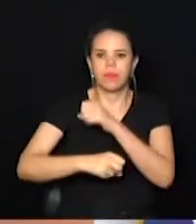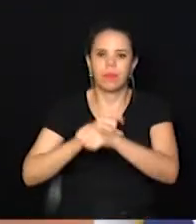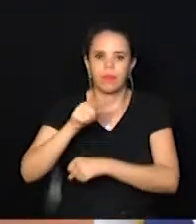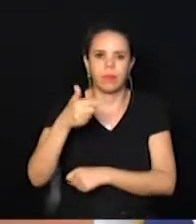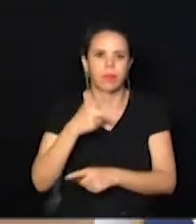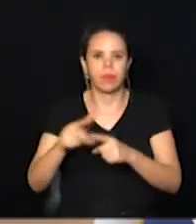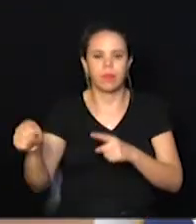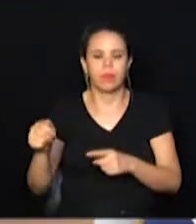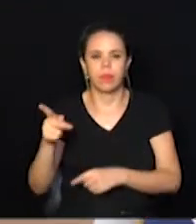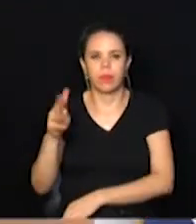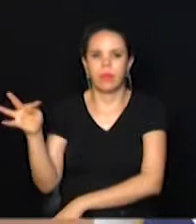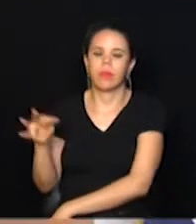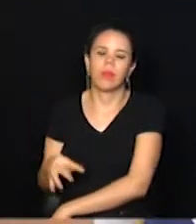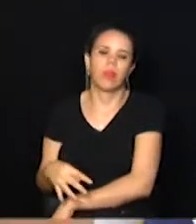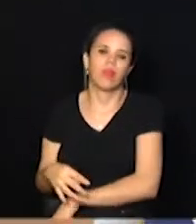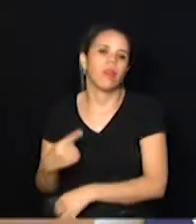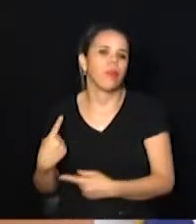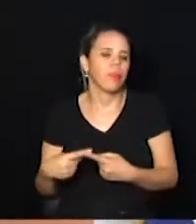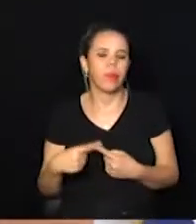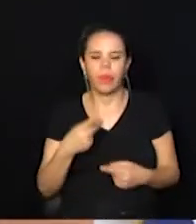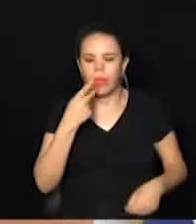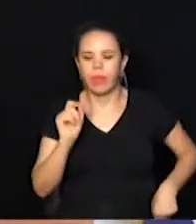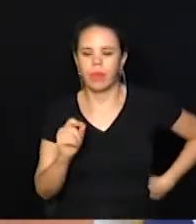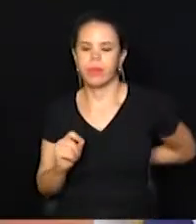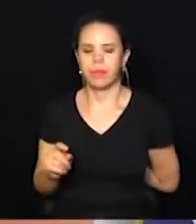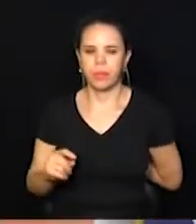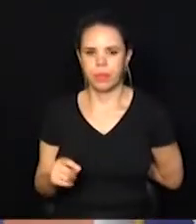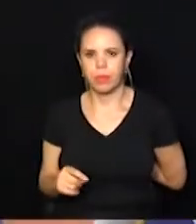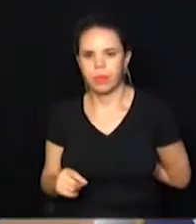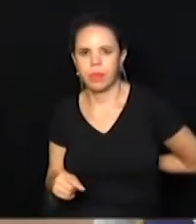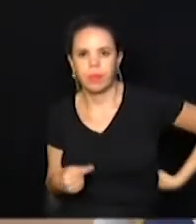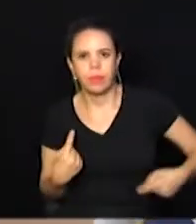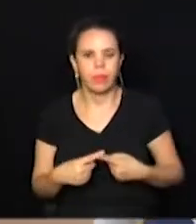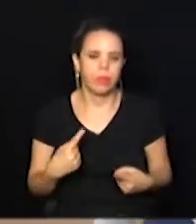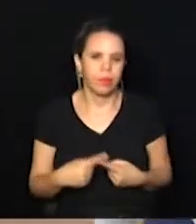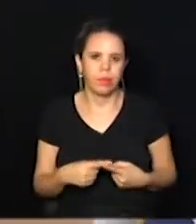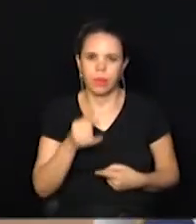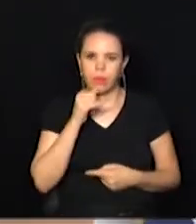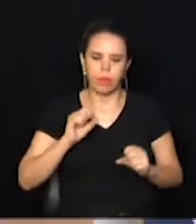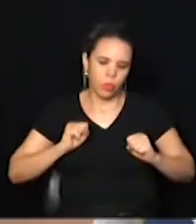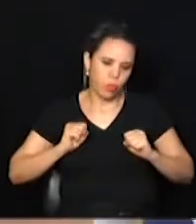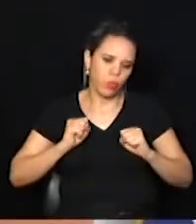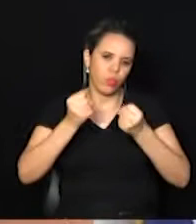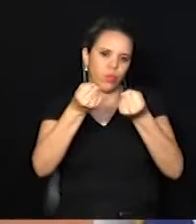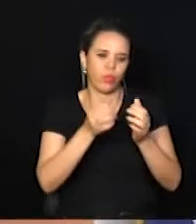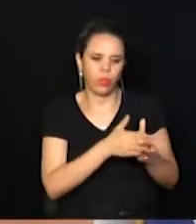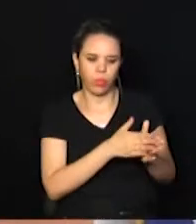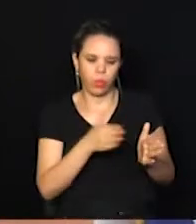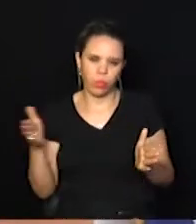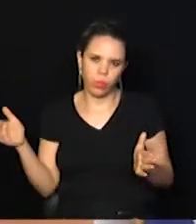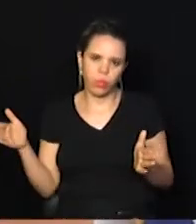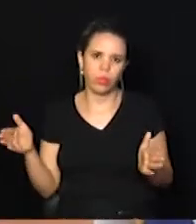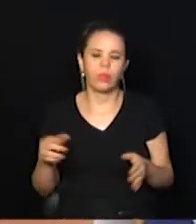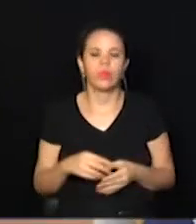as eleições. Por que eu estou falando isso? Porque havia um esforço naquele período